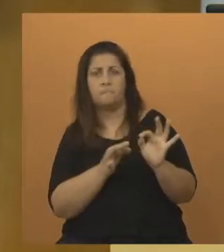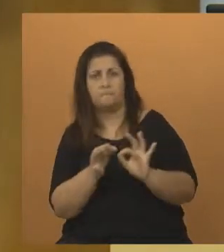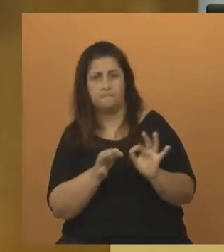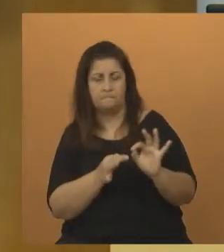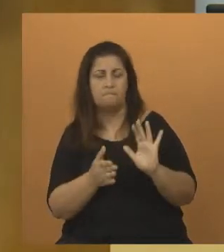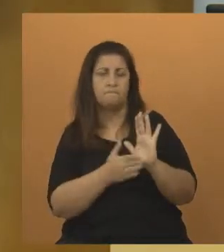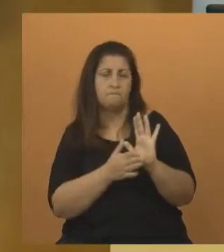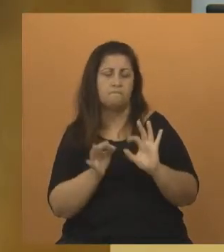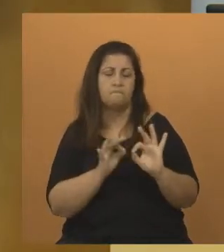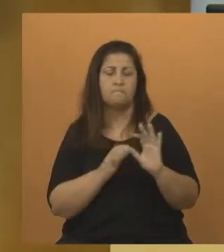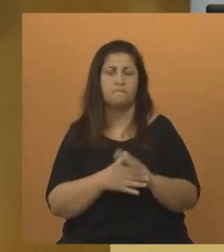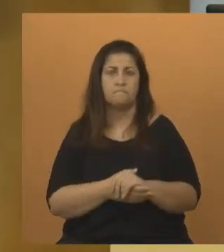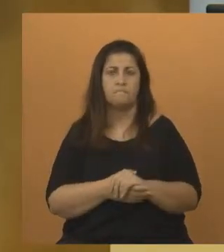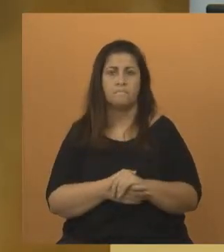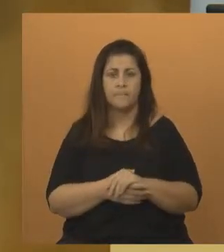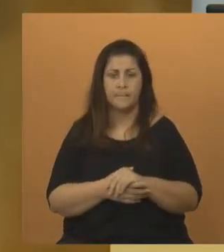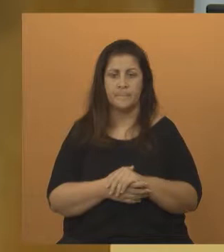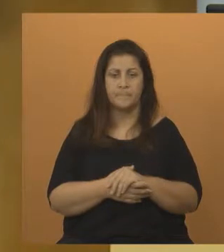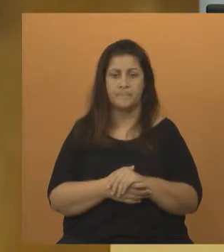nesse projeto aqui.